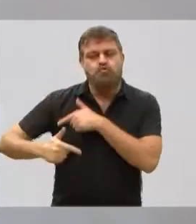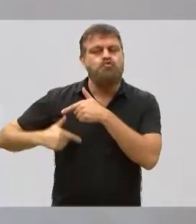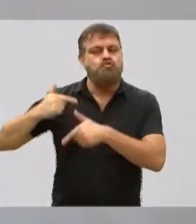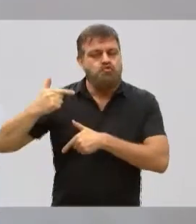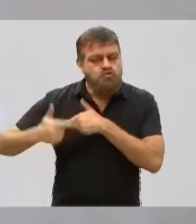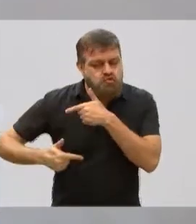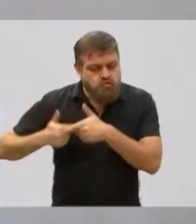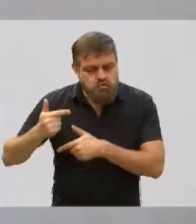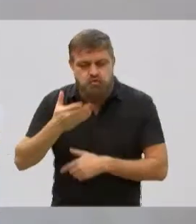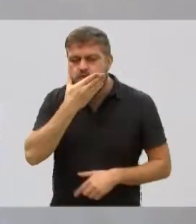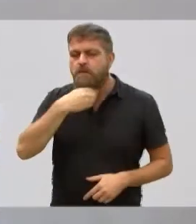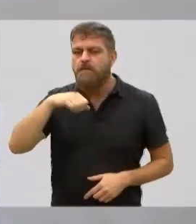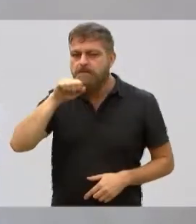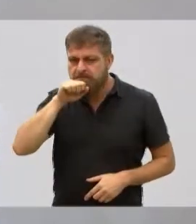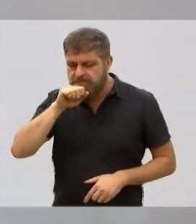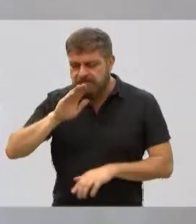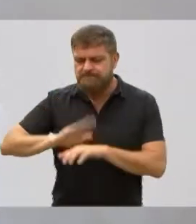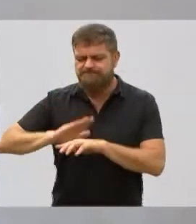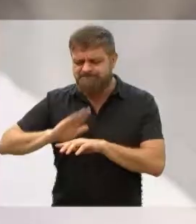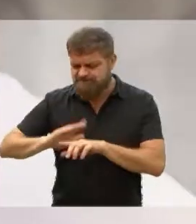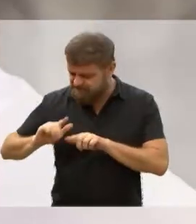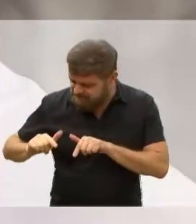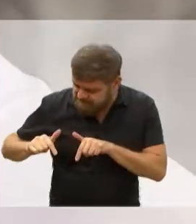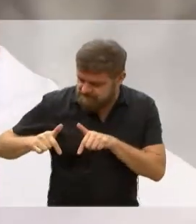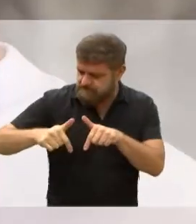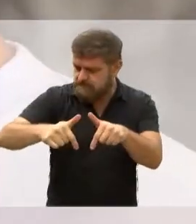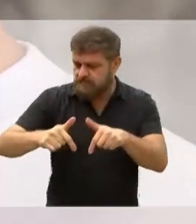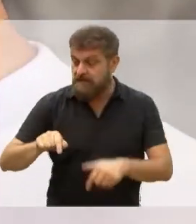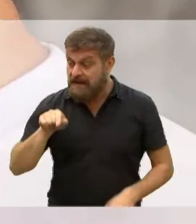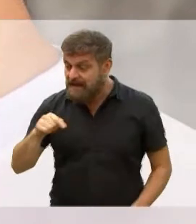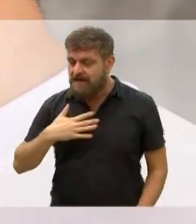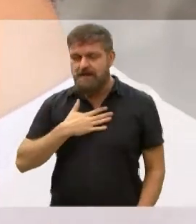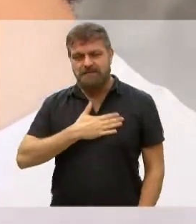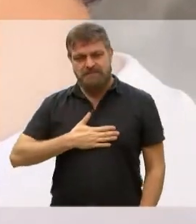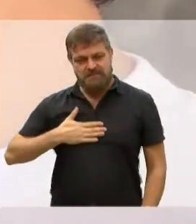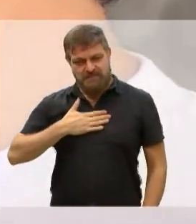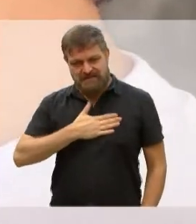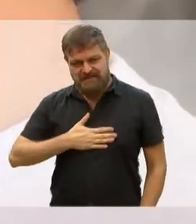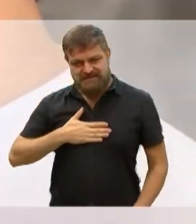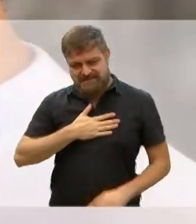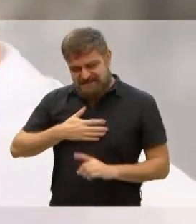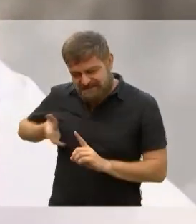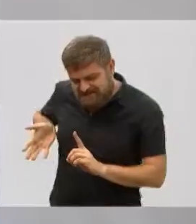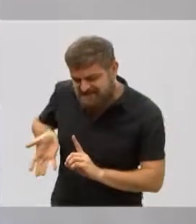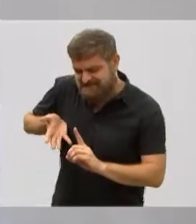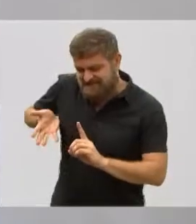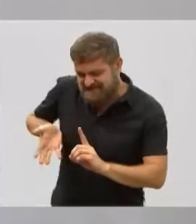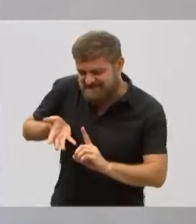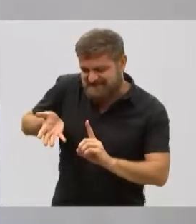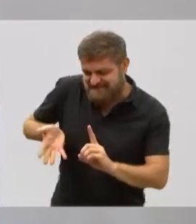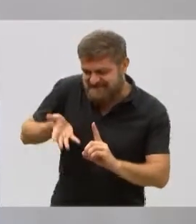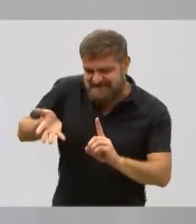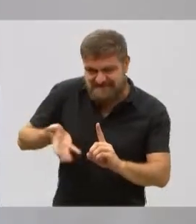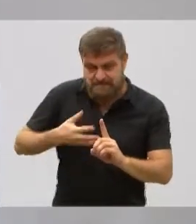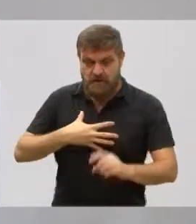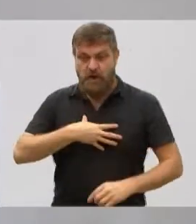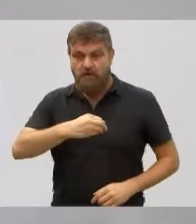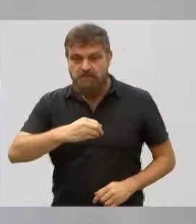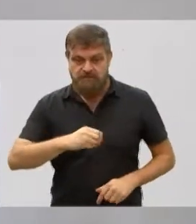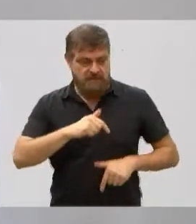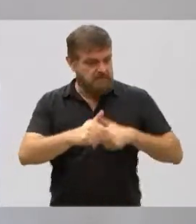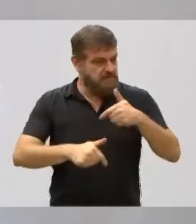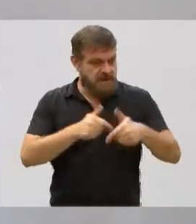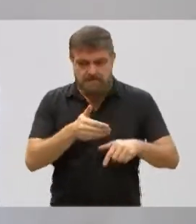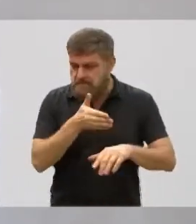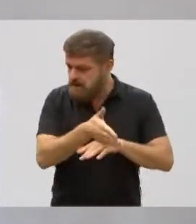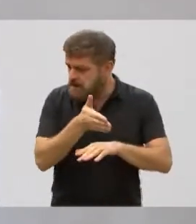trabalho que o Maurício tem, é um trabalho prazeroso de incentivar o Rafa a fazer todas